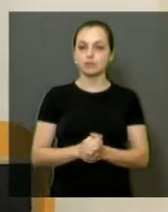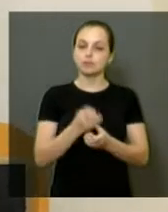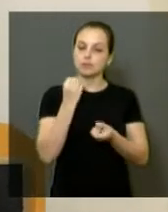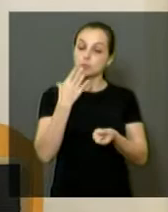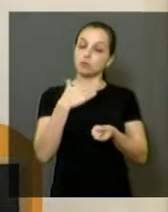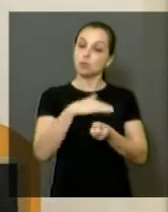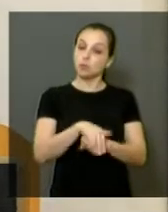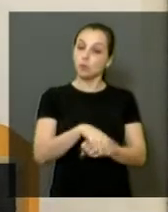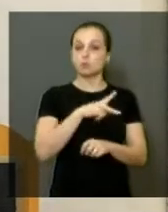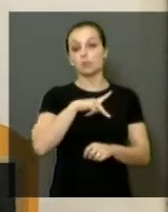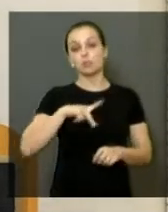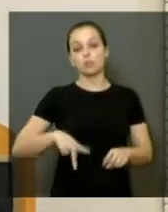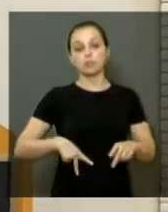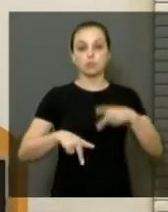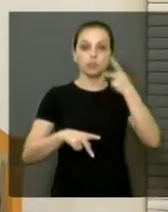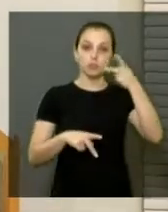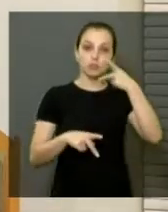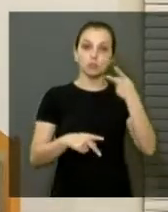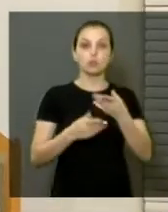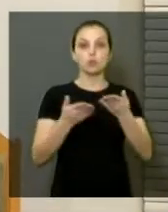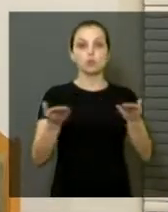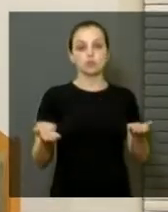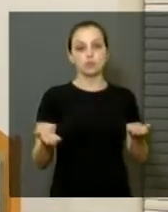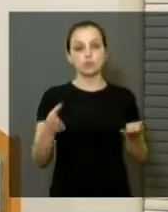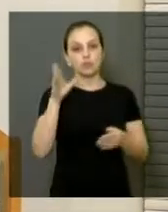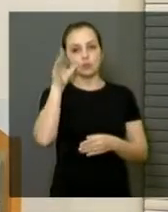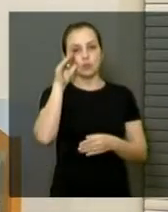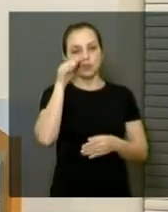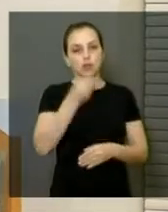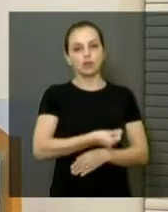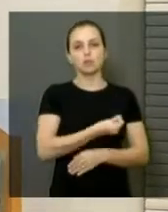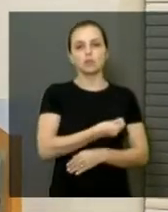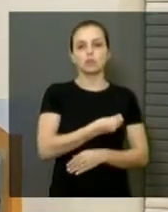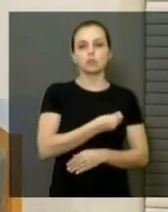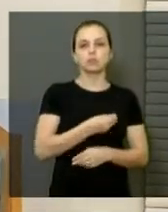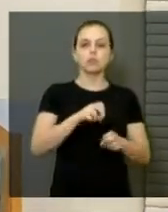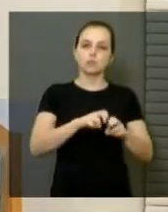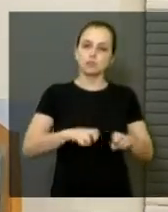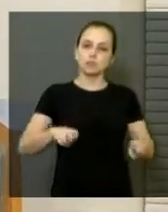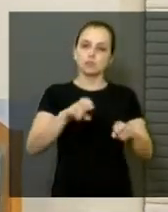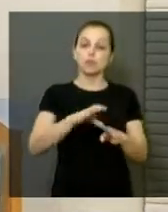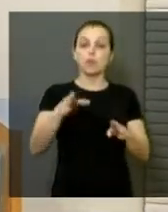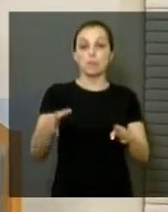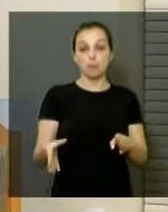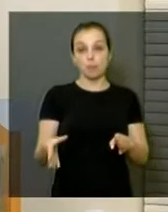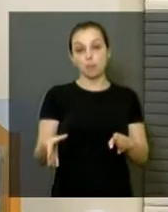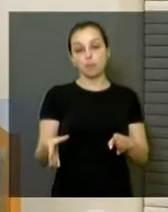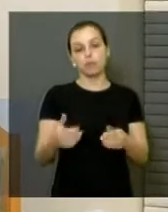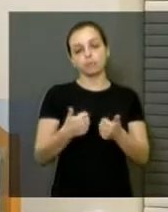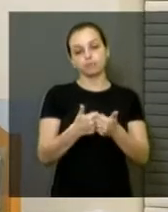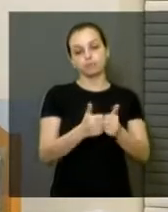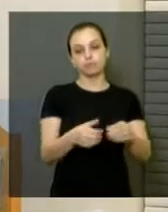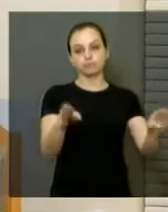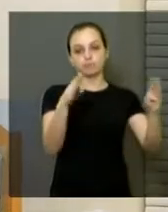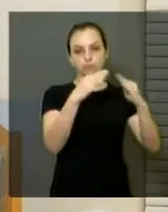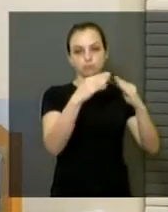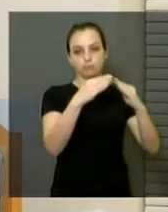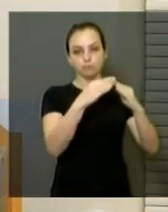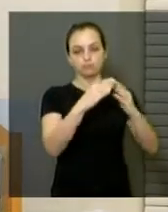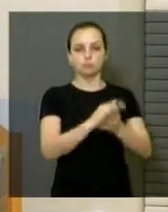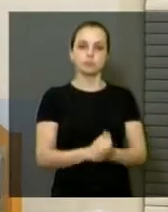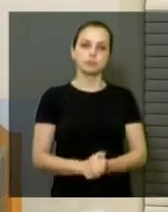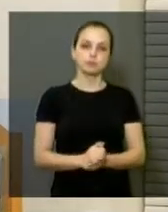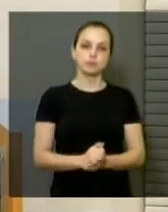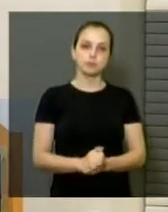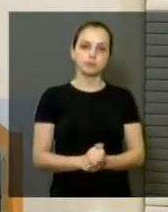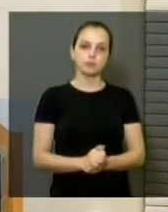Boa noite, senhor presidente, vereadores, funcionários presentes aqui no plenário, população que acompanha em casa. O